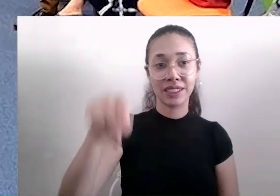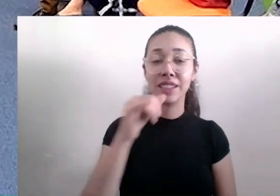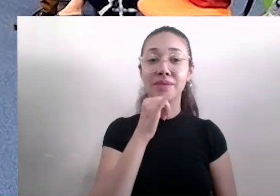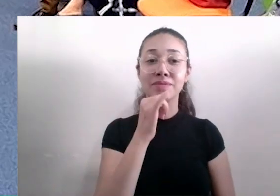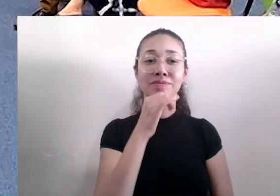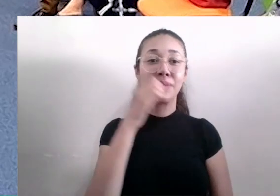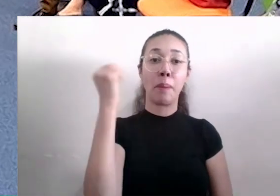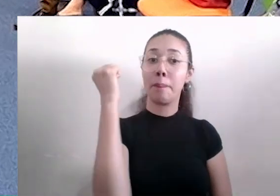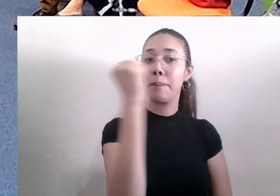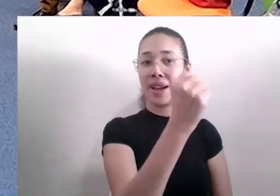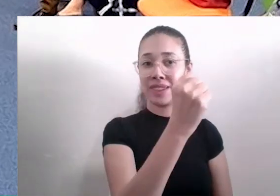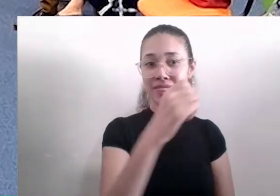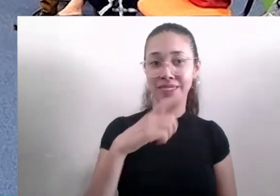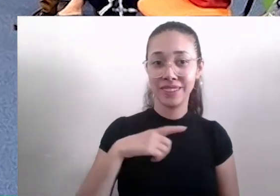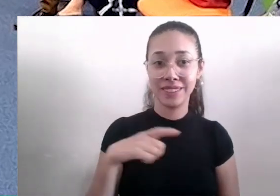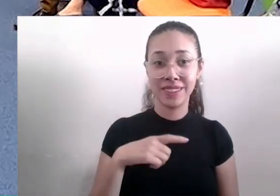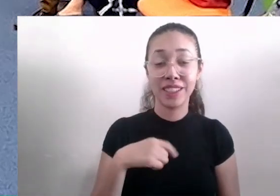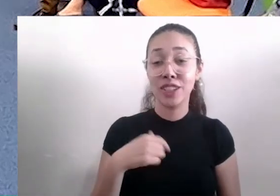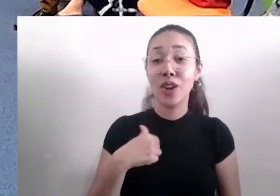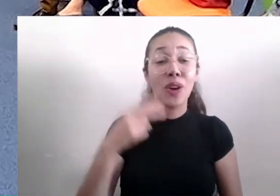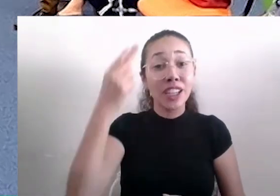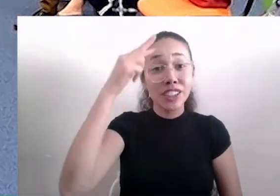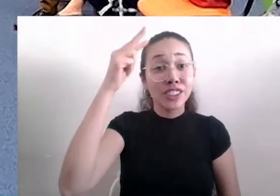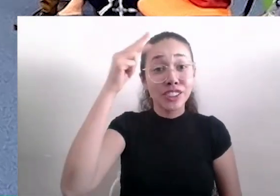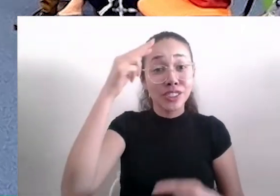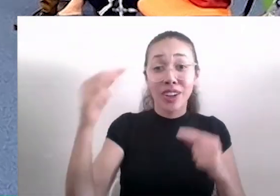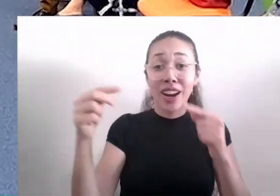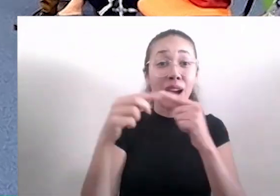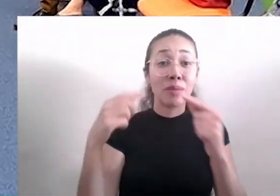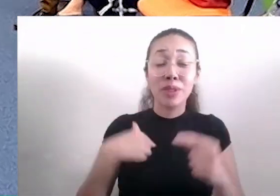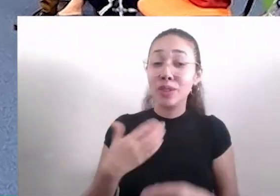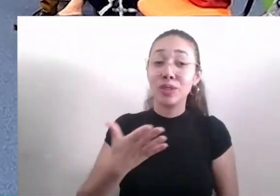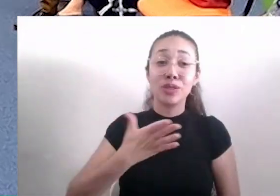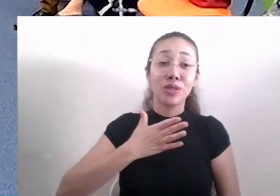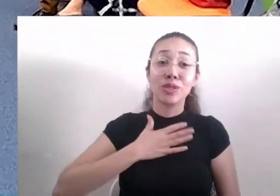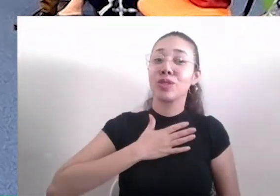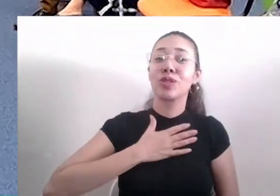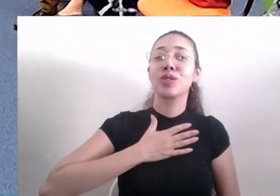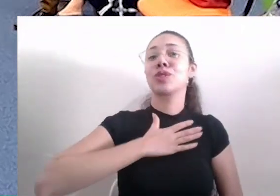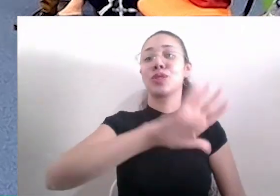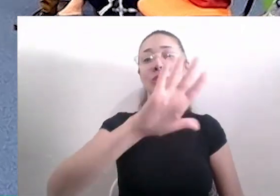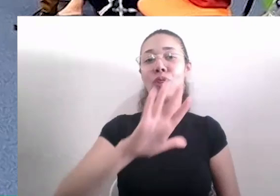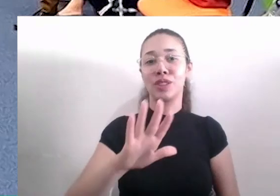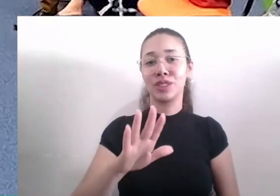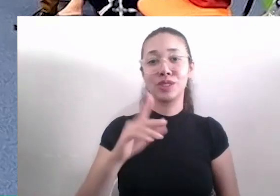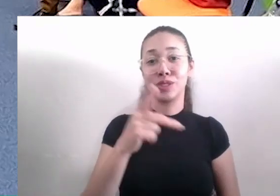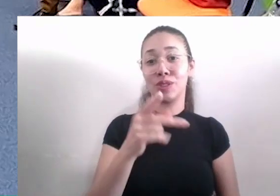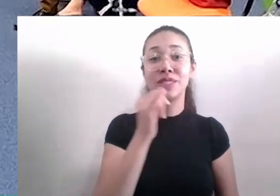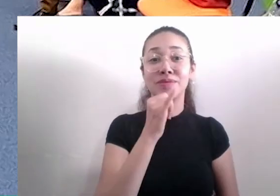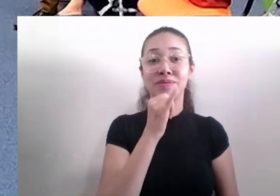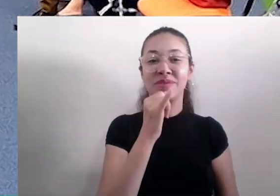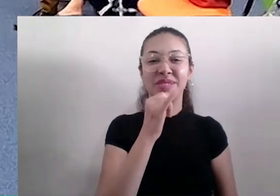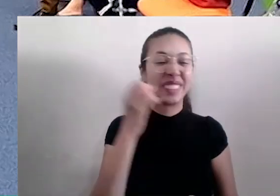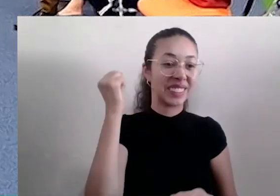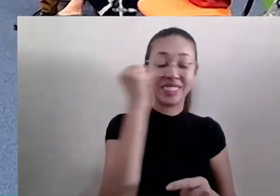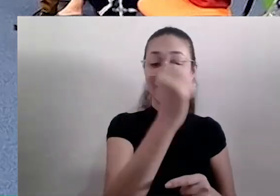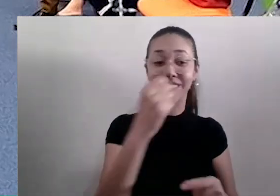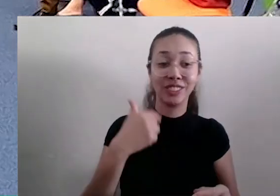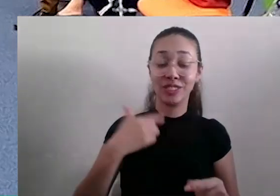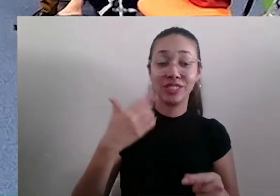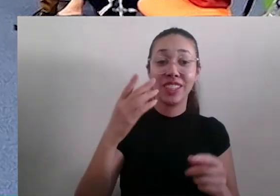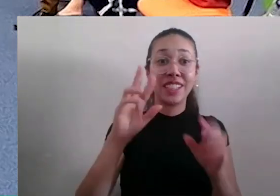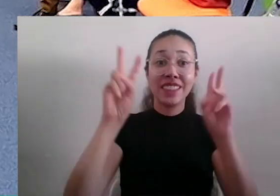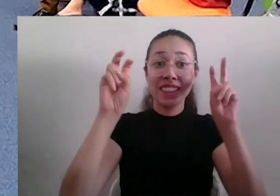acreditar porque eu fiz dois podcasts inteiros sobre true crime com crimes horos mas enfim eu odeio realmente odeio essa